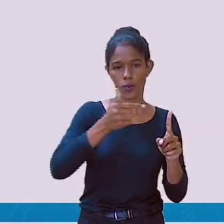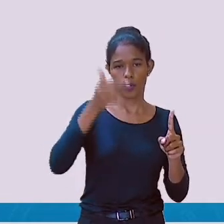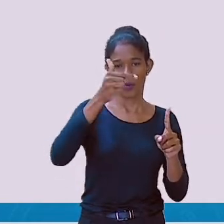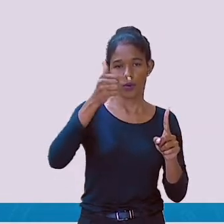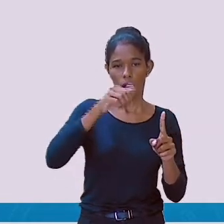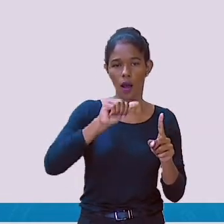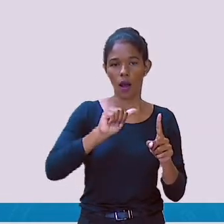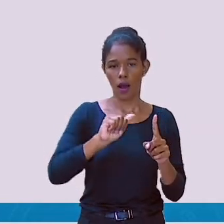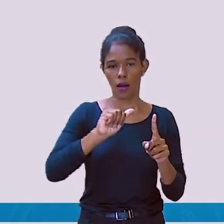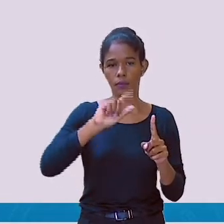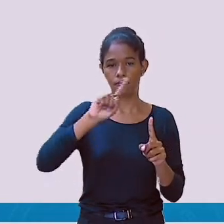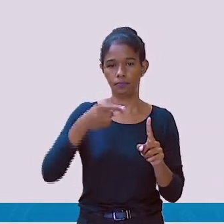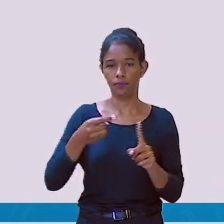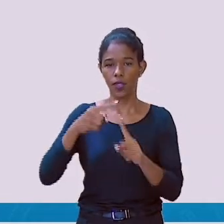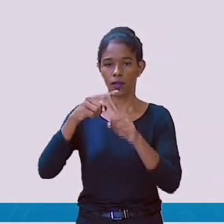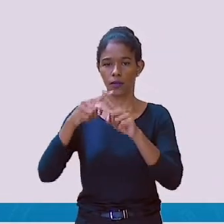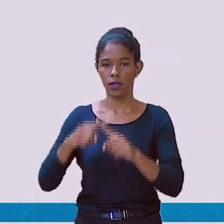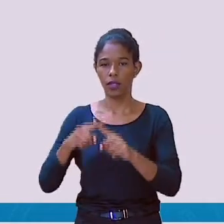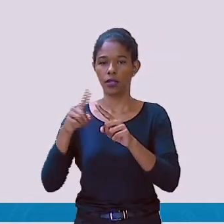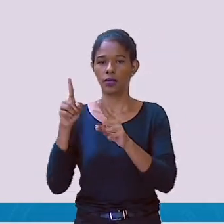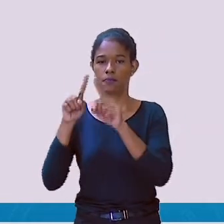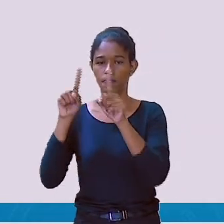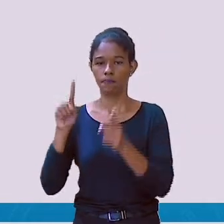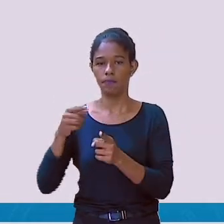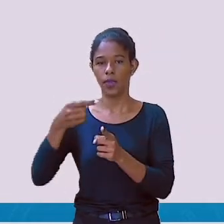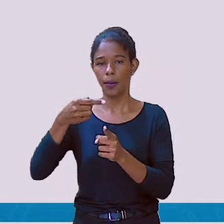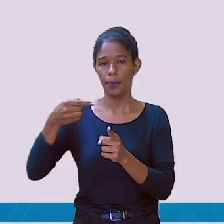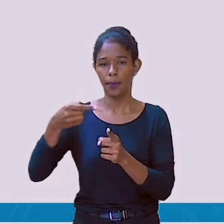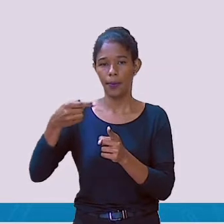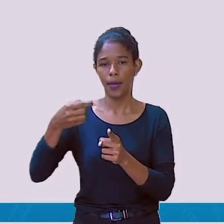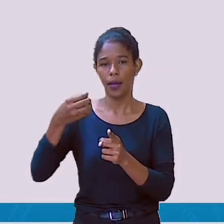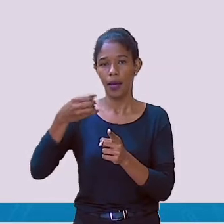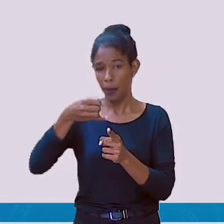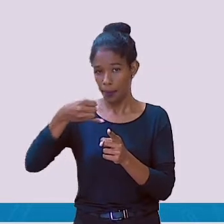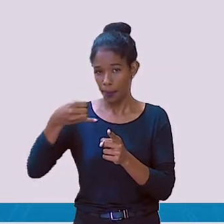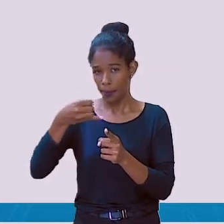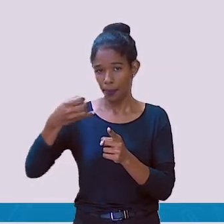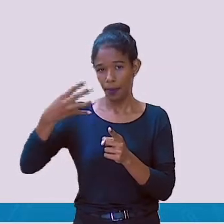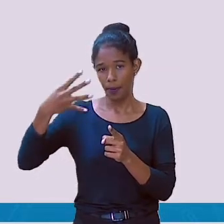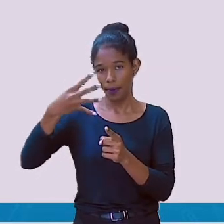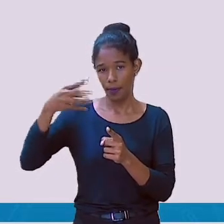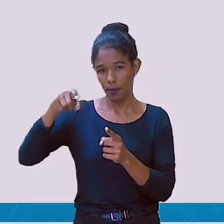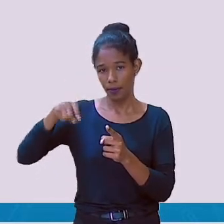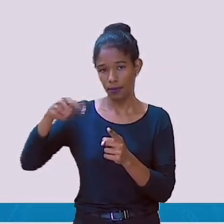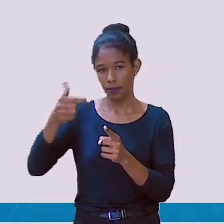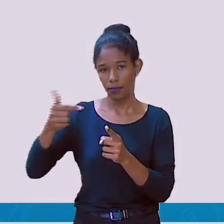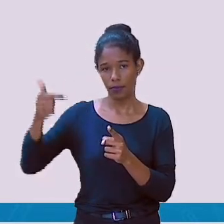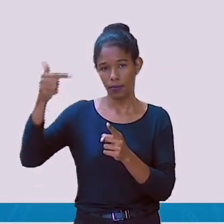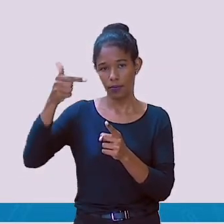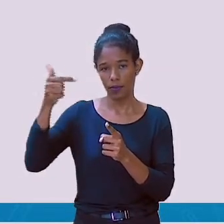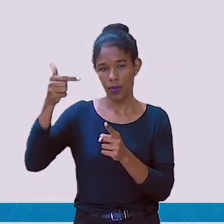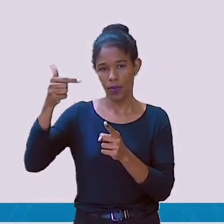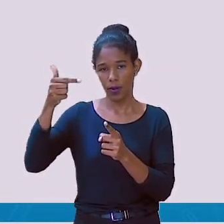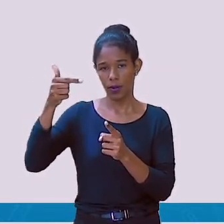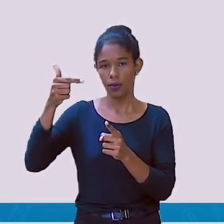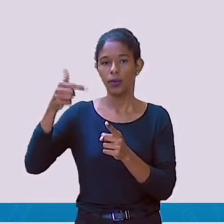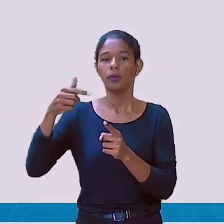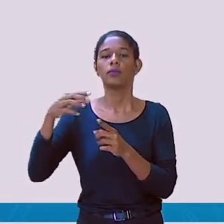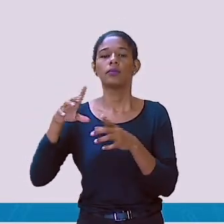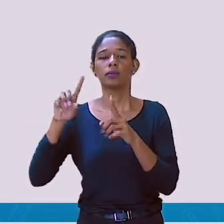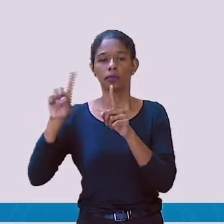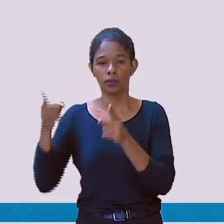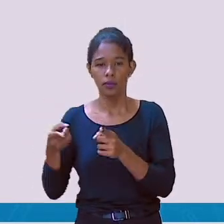numérica observando os sinais. Olha, sinais diferentes vai ser o quê? Negativo.